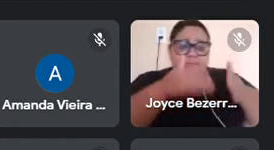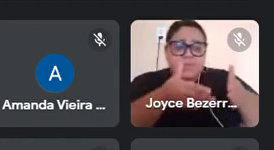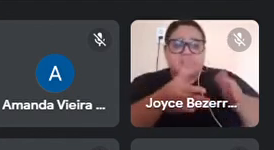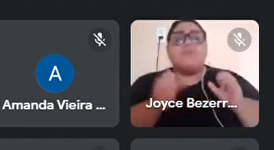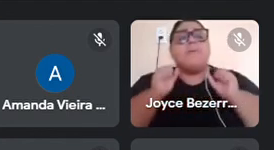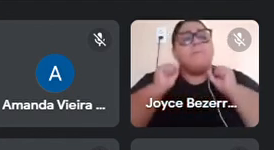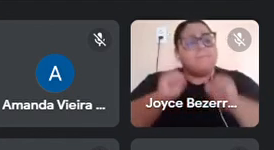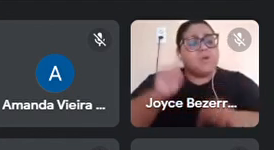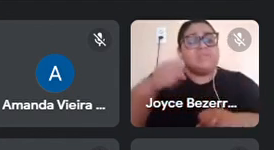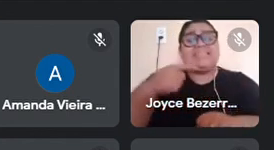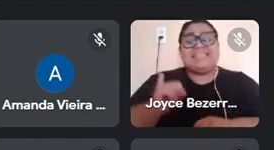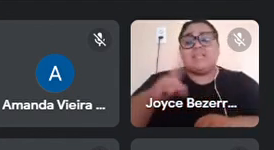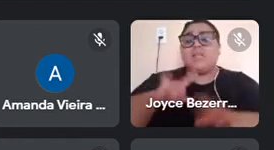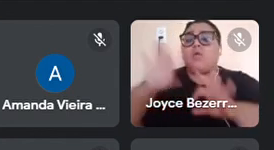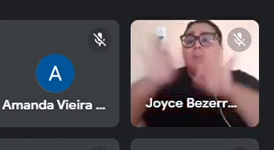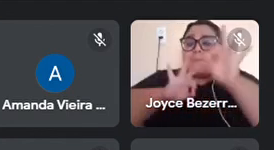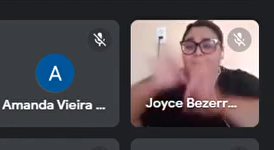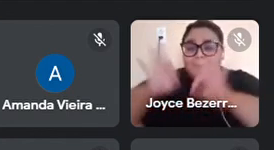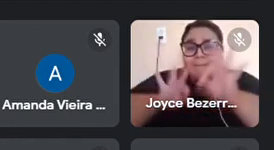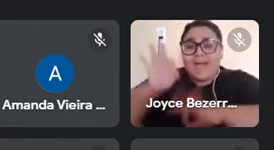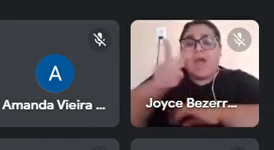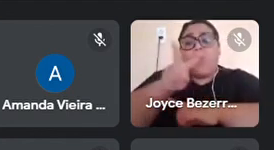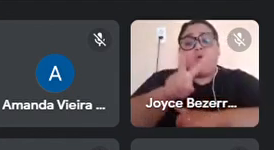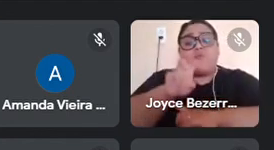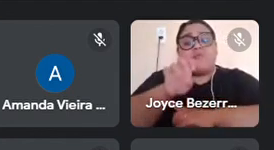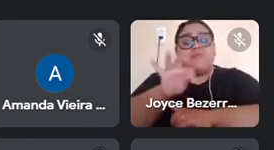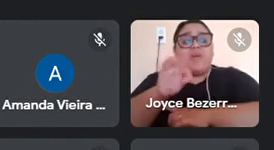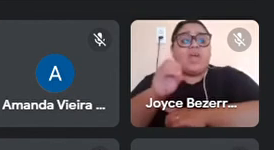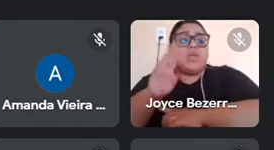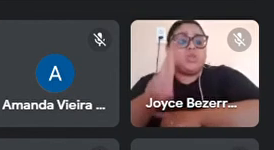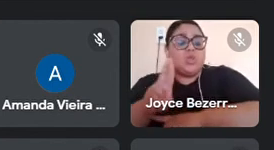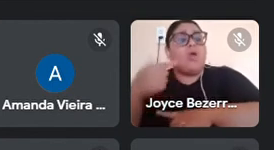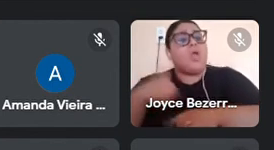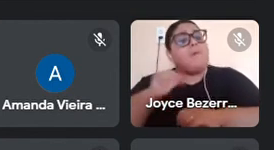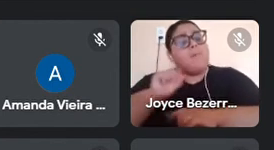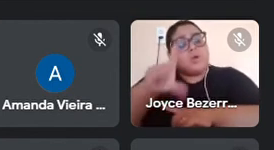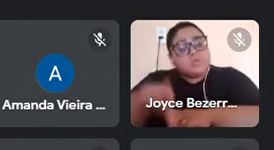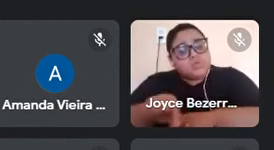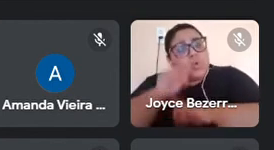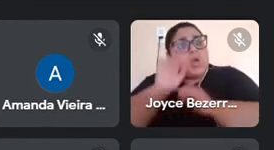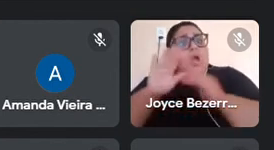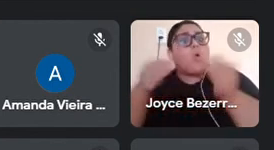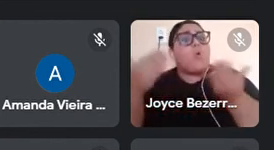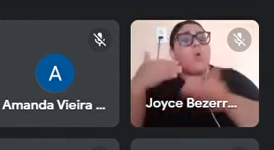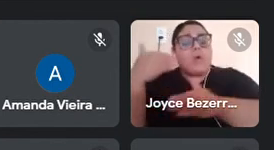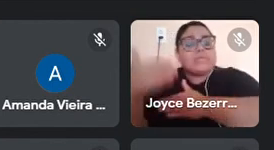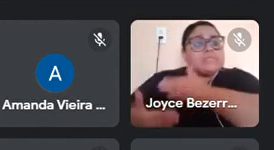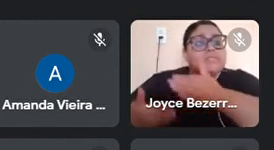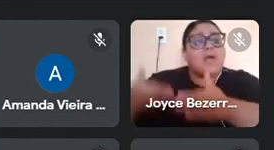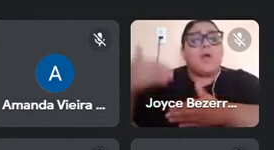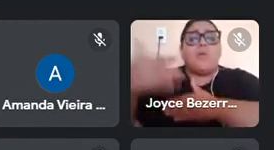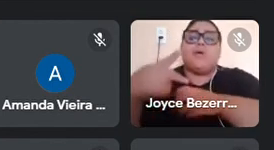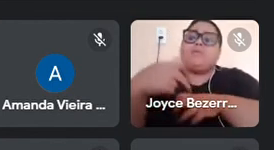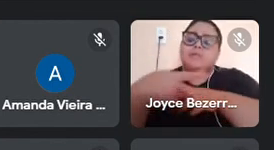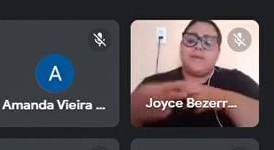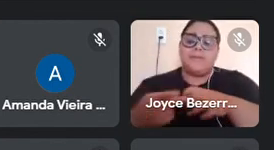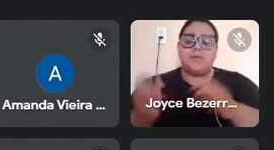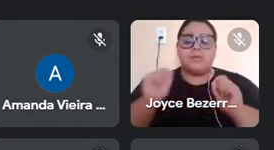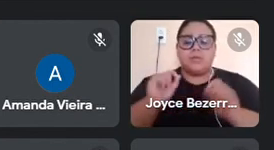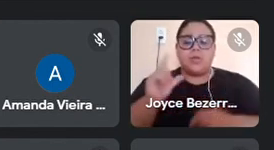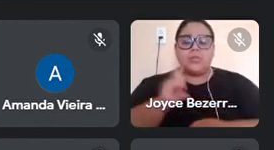vou preparar o vetor recombinante, então sou eu quem vai escolher qual é a sequência da proteína que eu vou colocar nesse